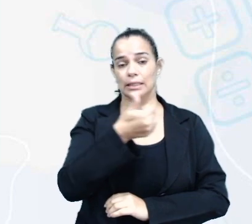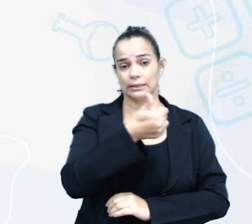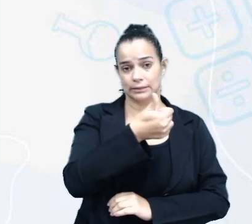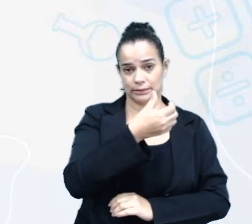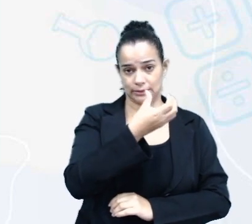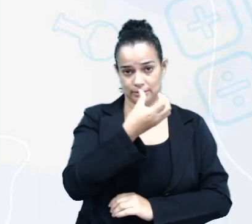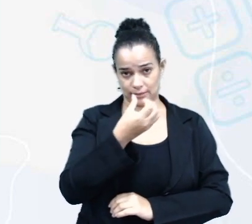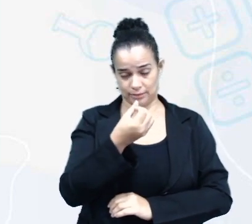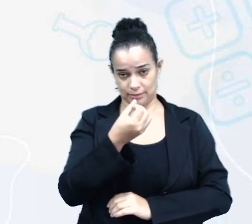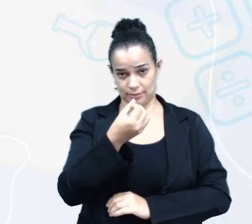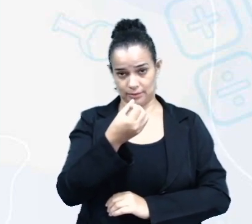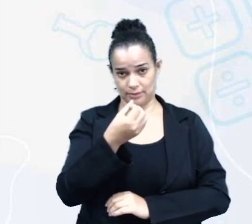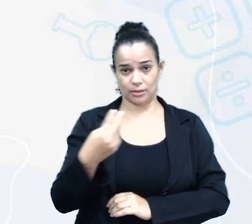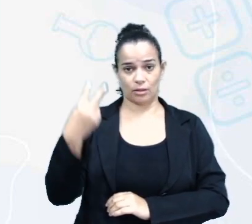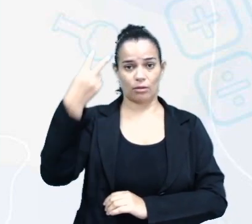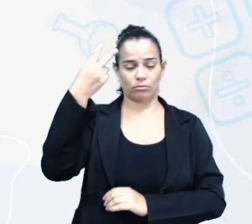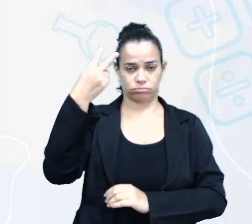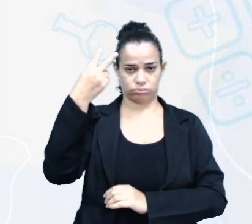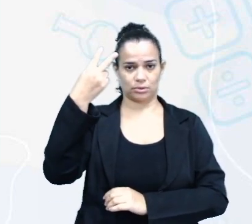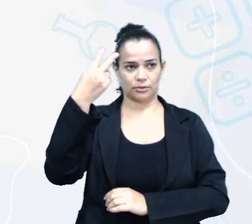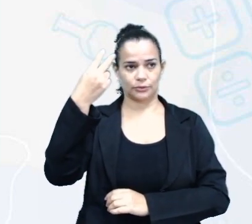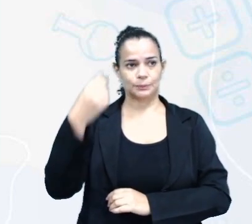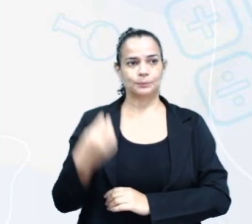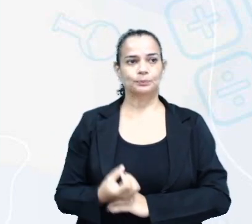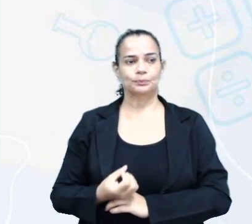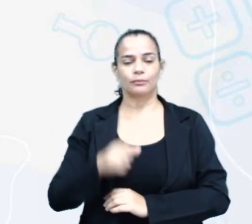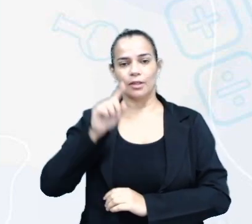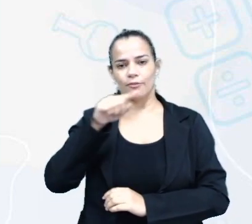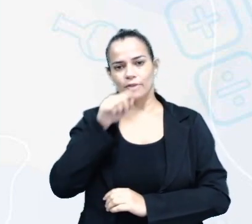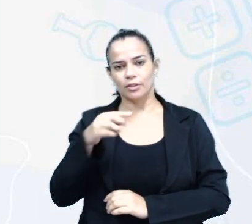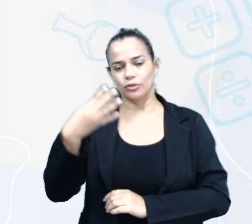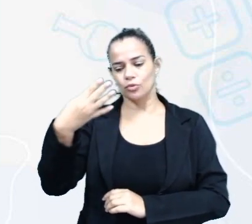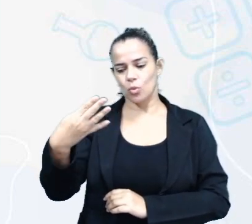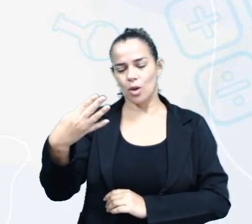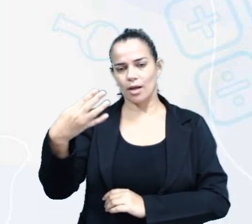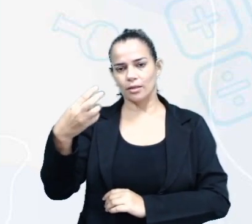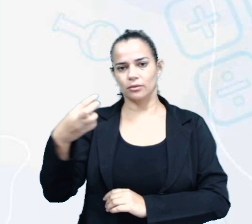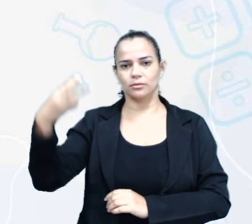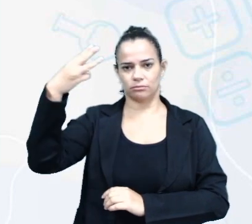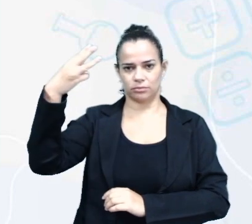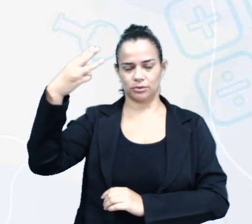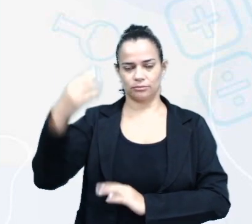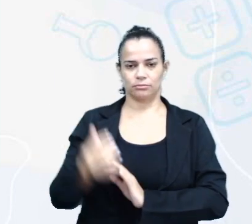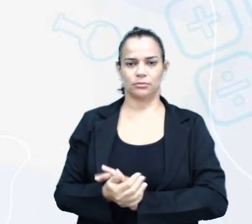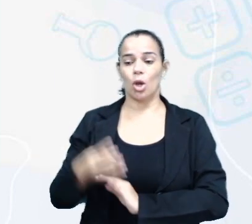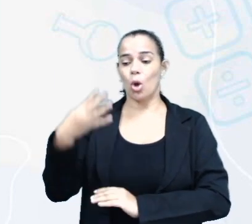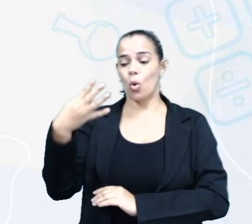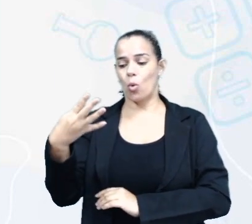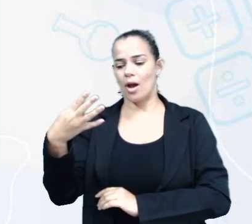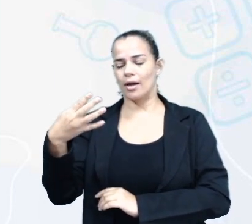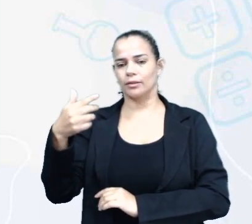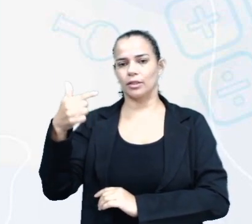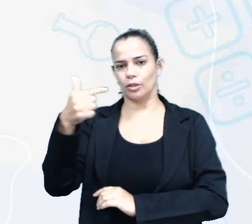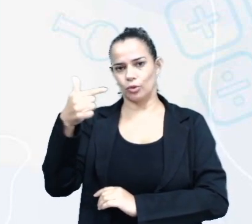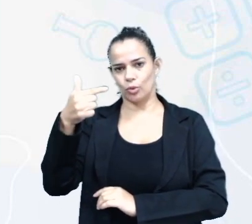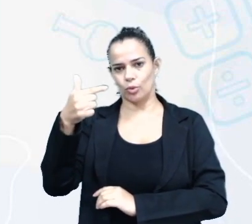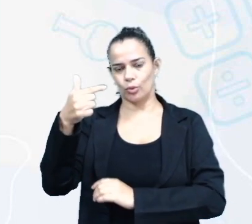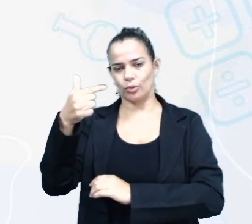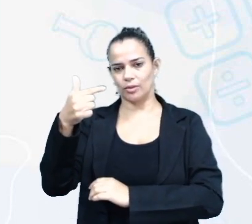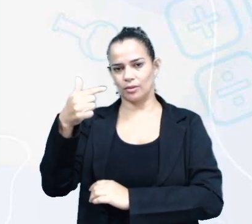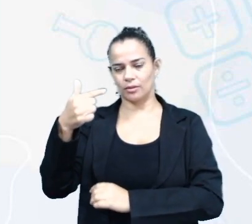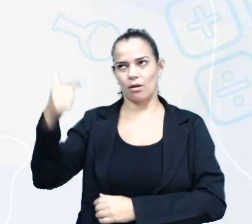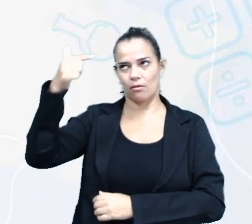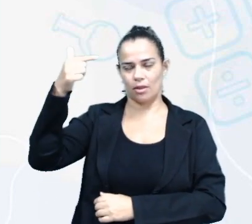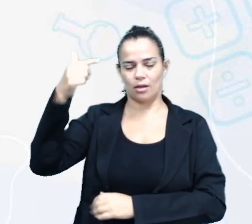4. O 4 fatorado é 2 ao quadrado. Então, quando eu escrever o 16 fatorado, vai ficar